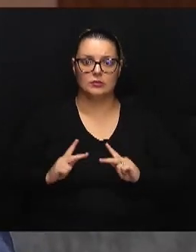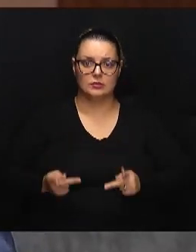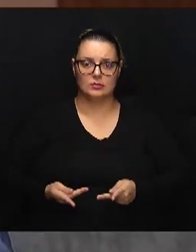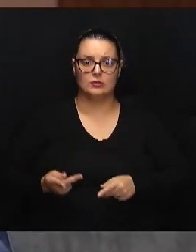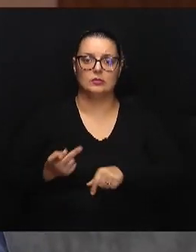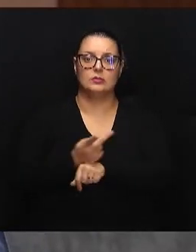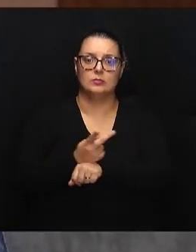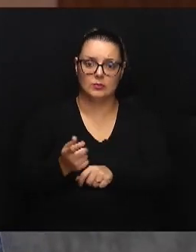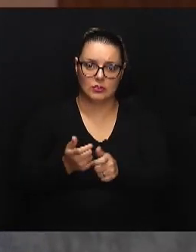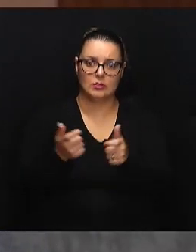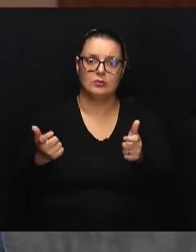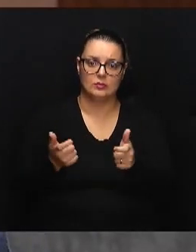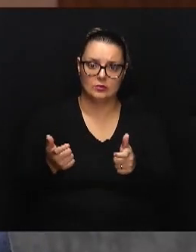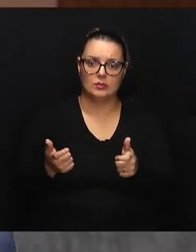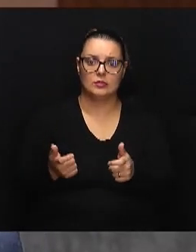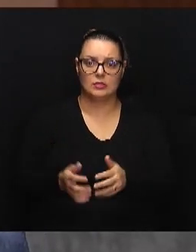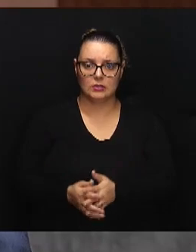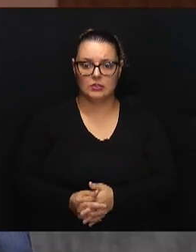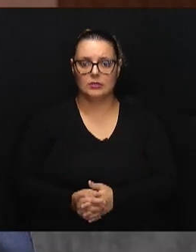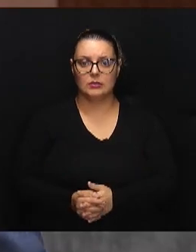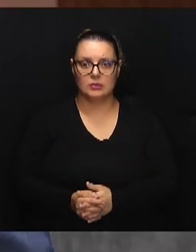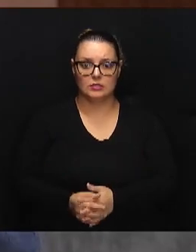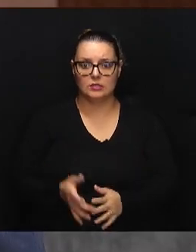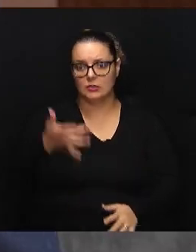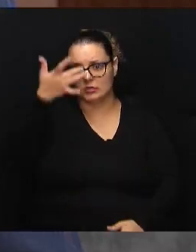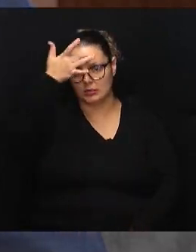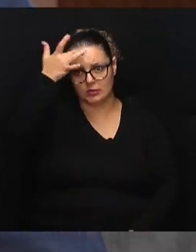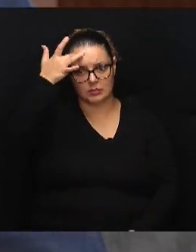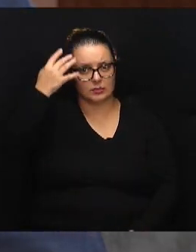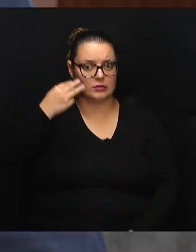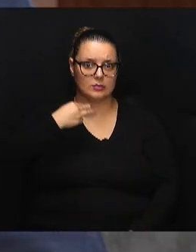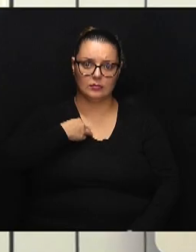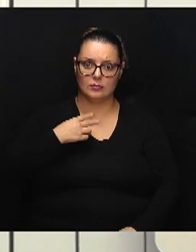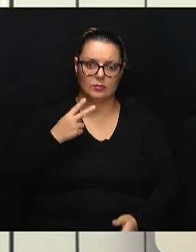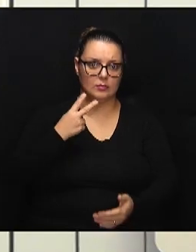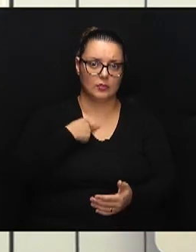procura é grande, a demanda é alta e a saúde mental não pode parar.